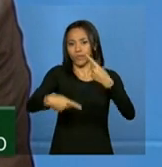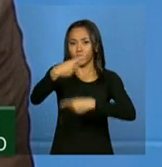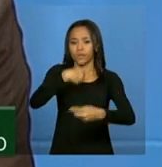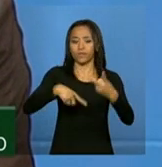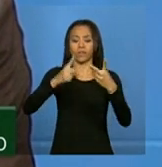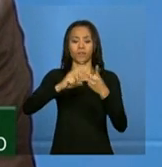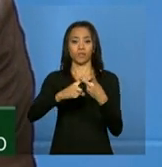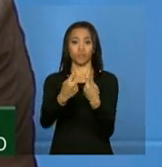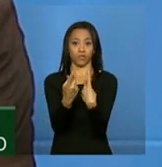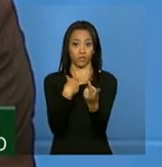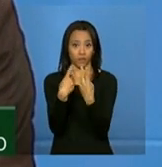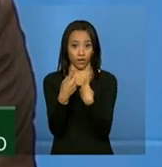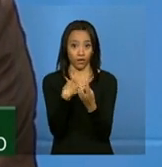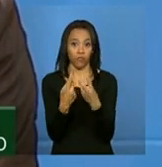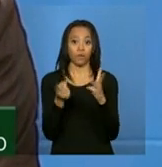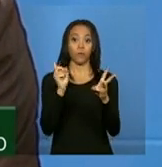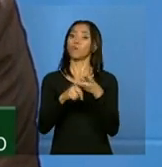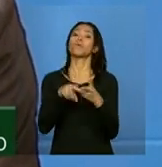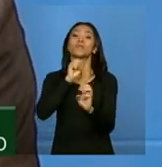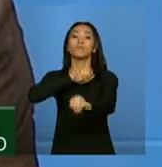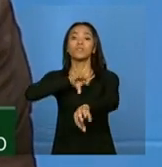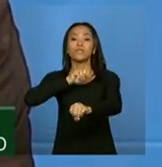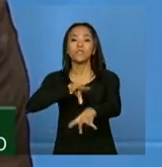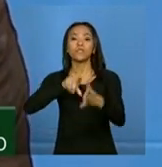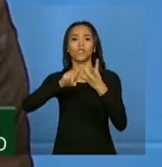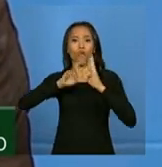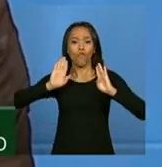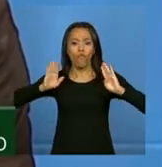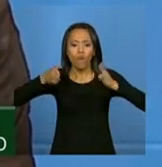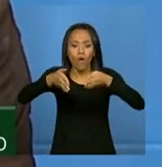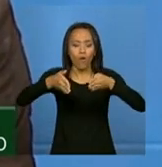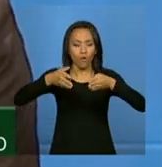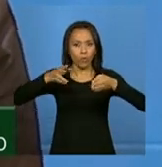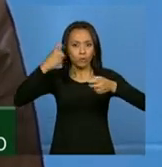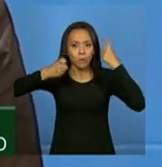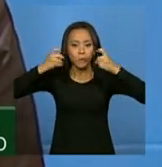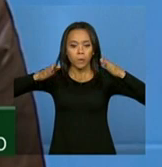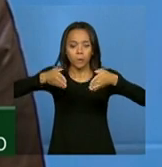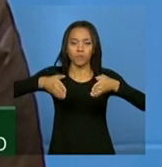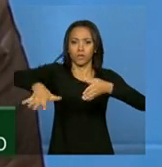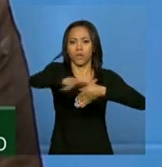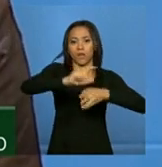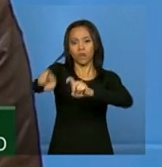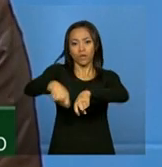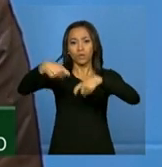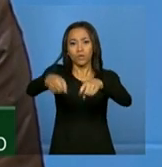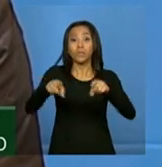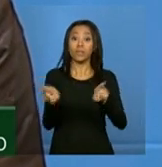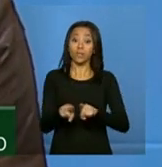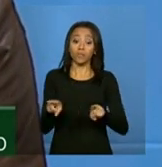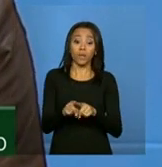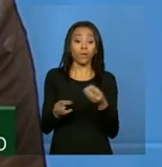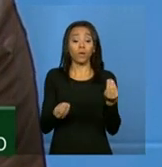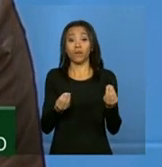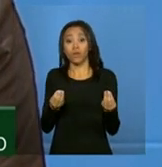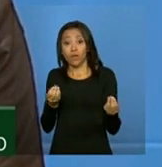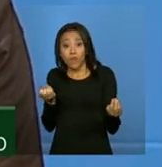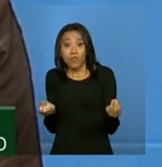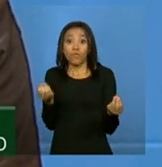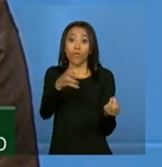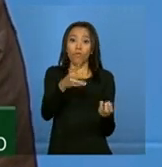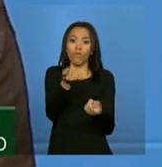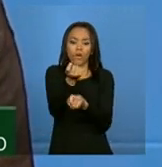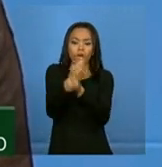social, através de educação, um foco contínuo sobre a agricultura e um foco inovador sobre a economia